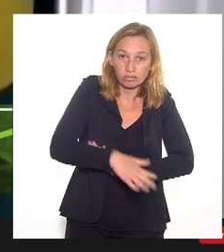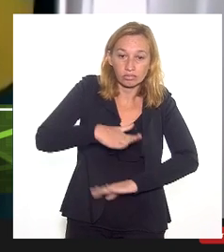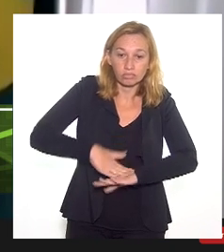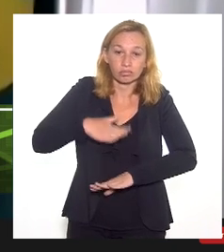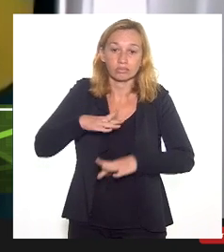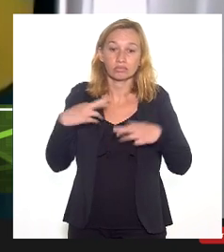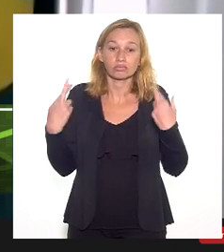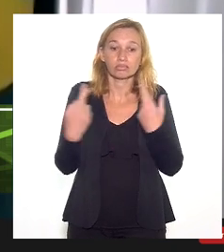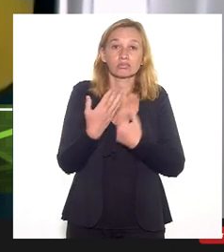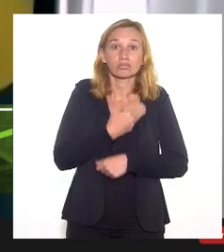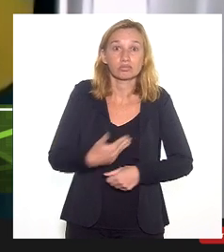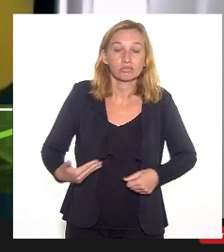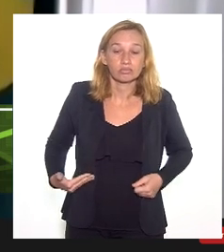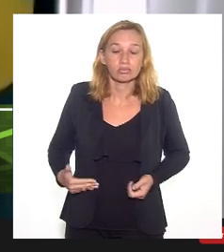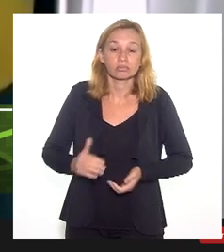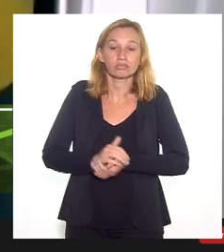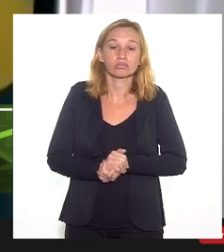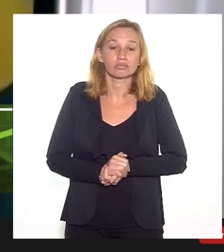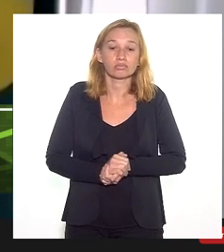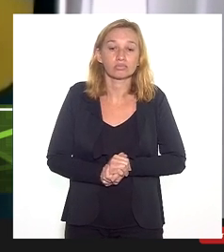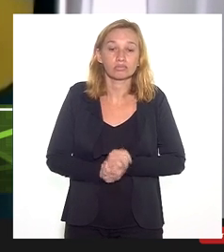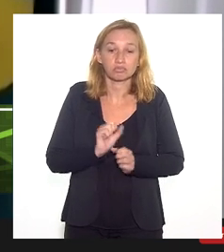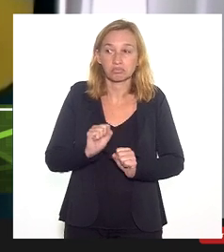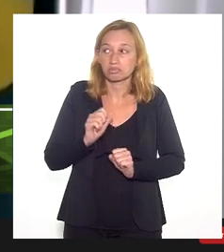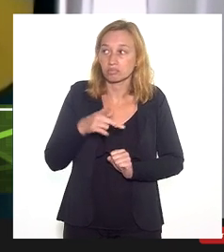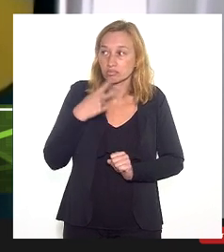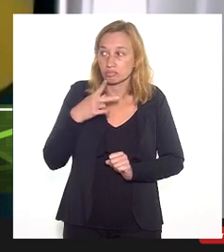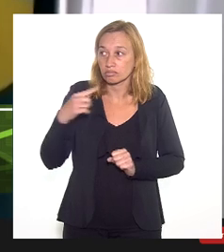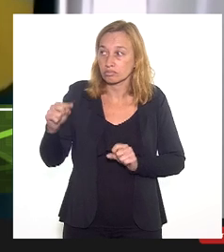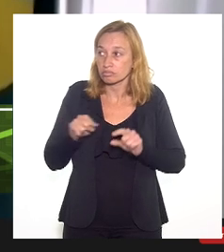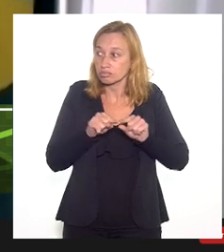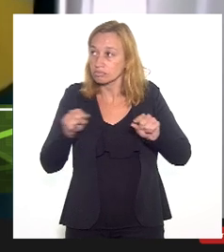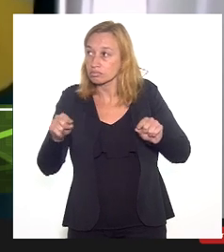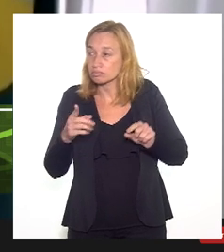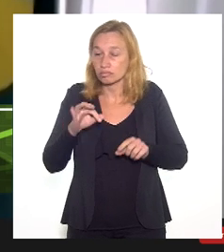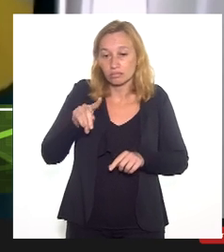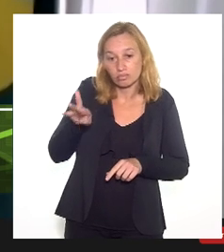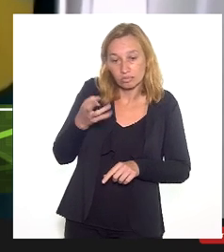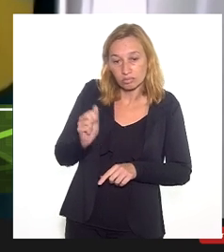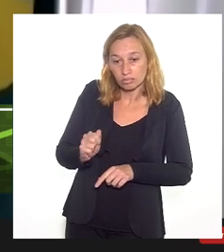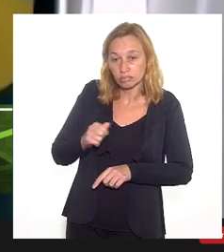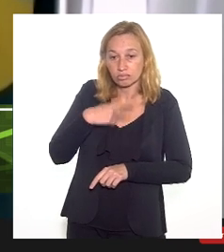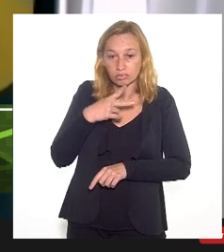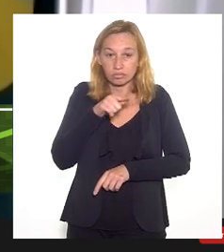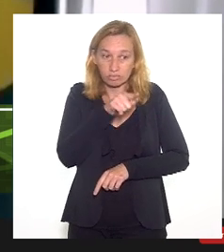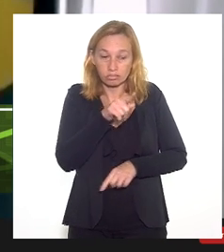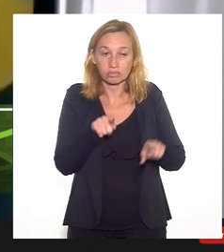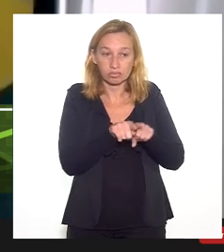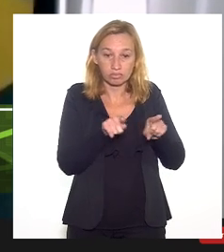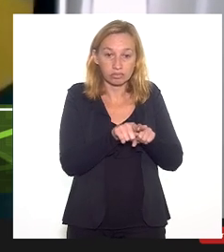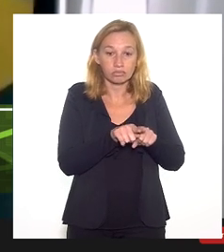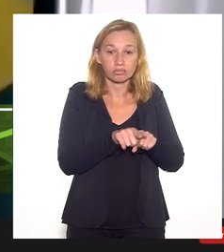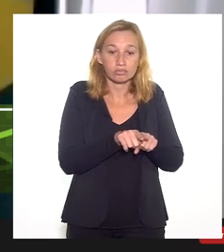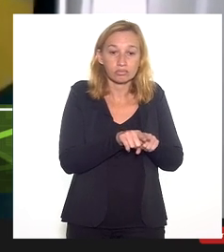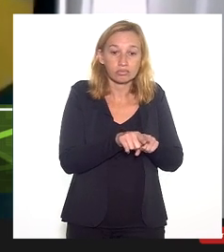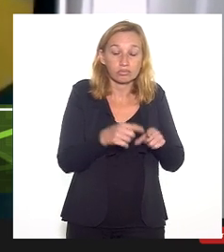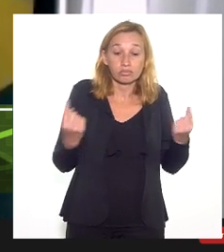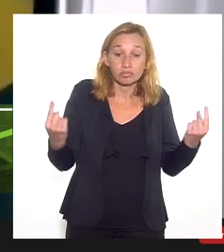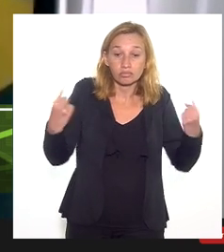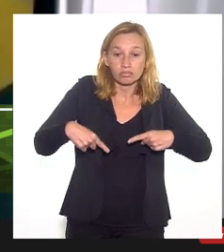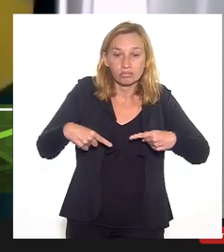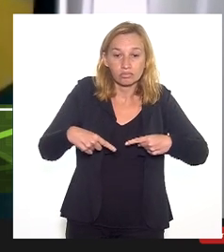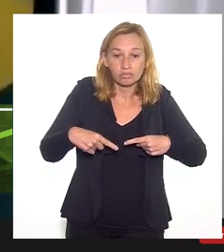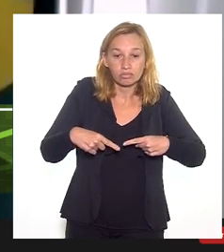nessas audiências do que eu chamaria aqui na linha do que a Ana Karina mencionou e que você reforçou agora dos desafios